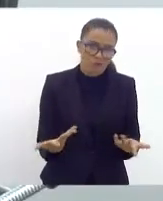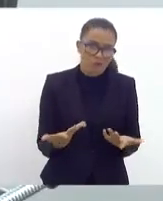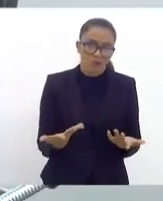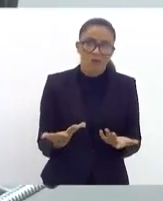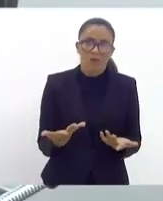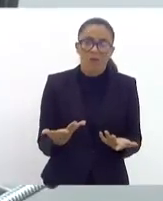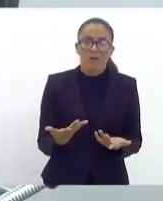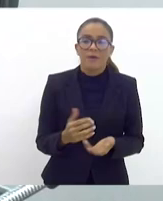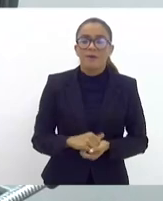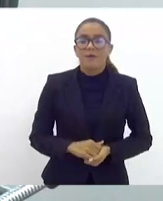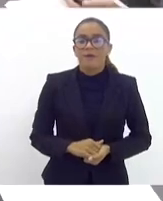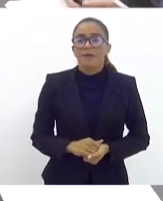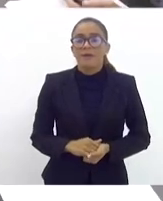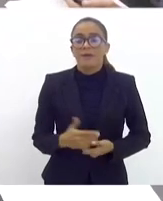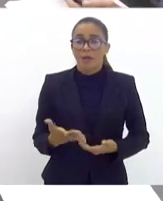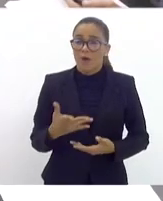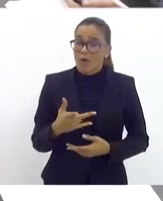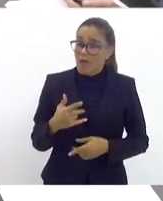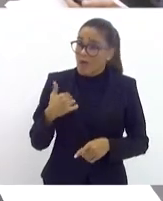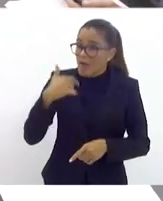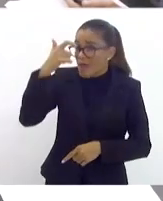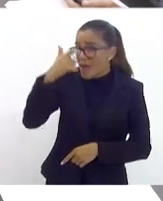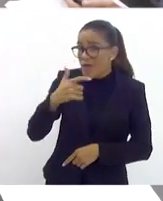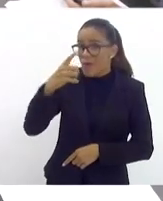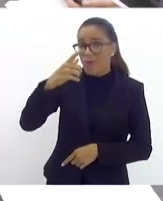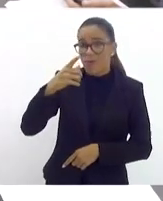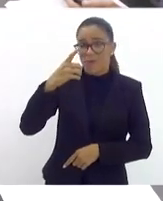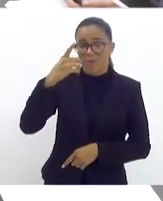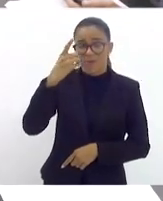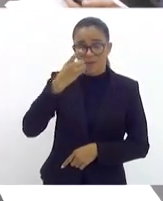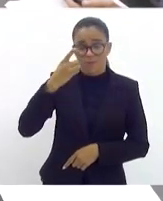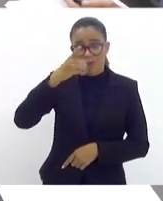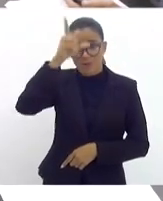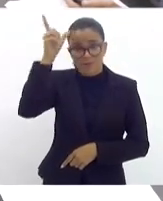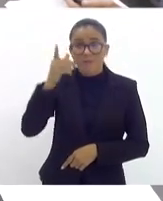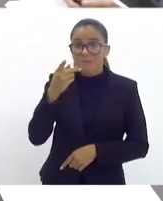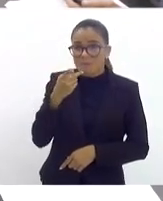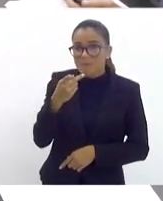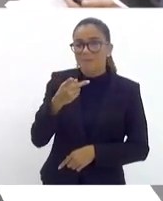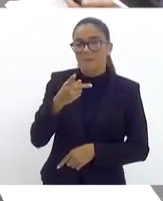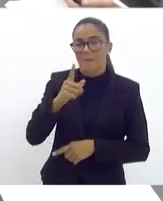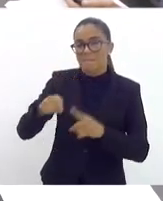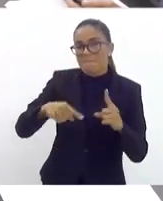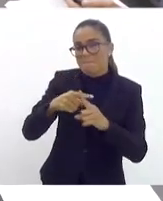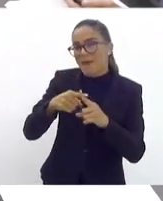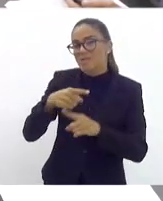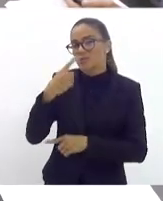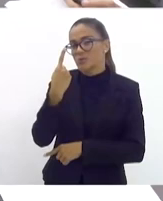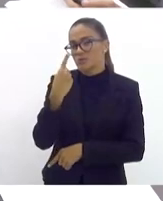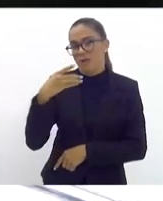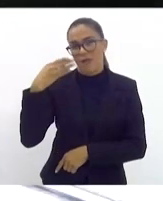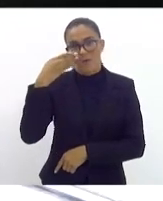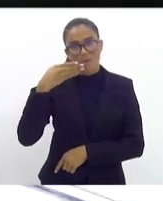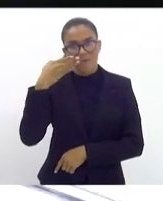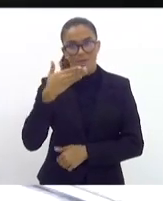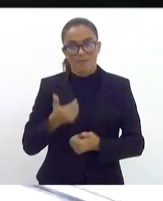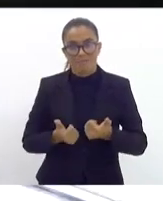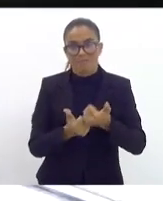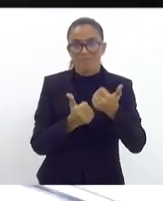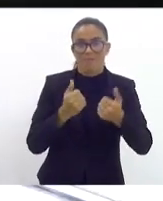eu queria trazer um argumento a mais a favor do parecer do deputado